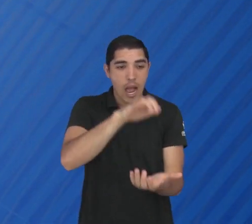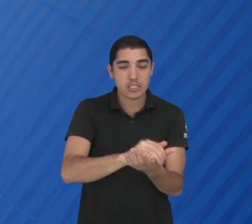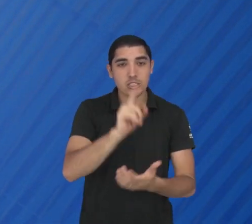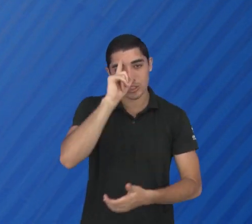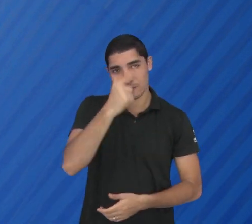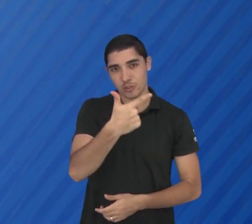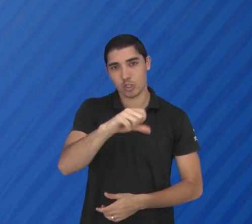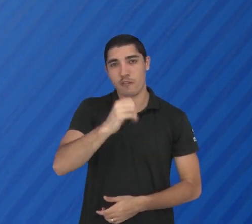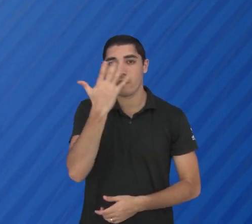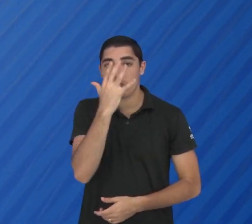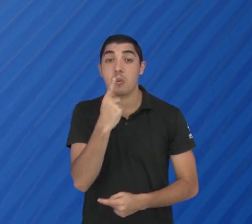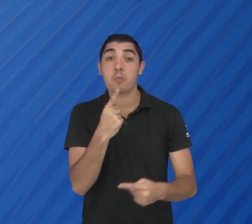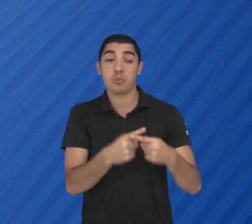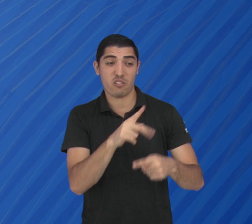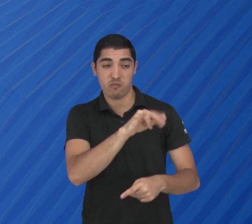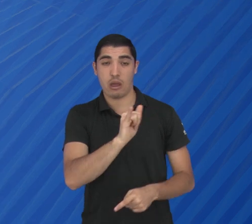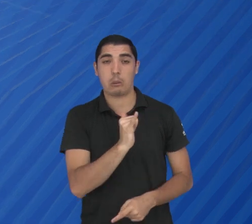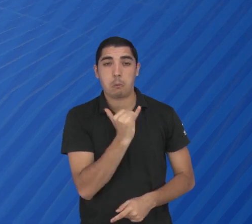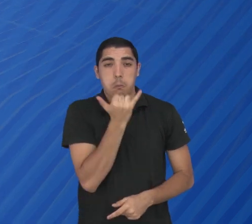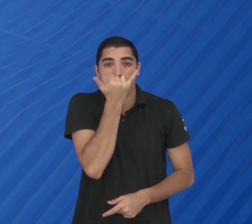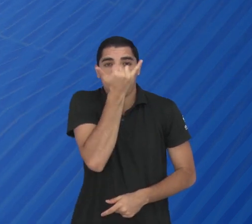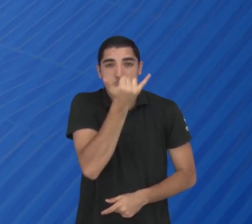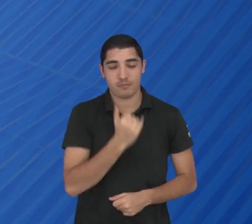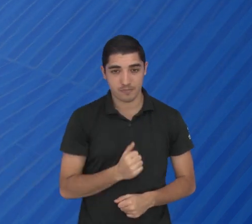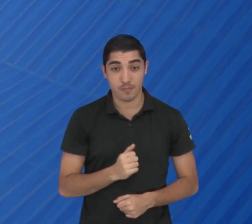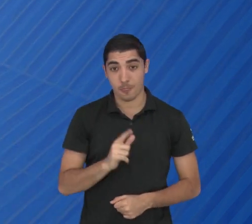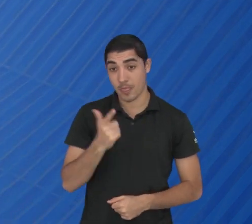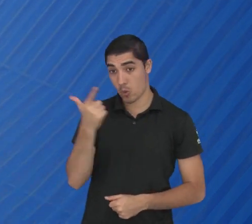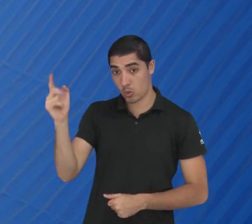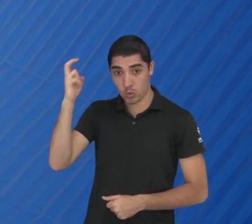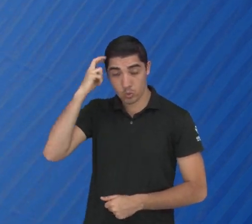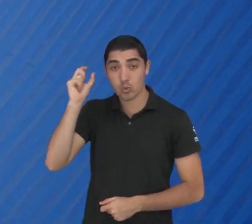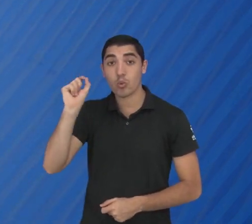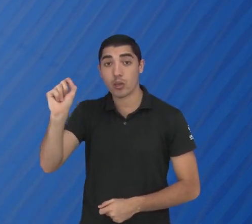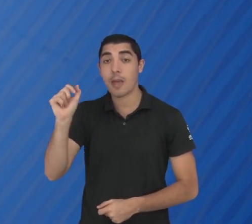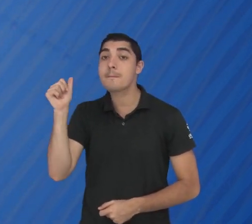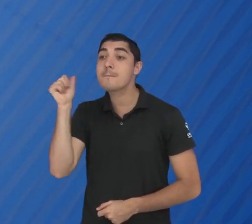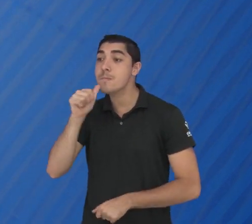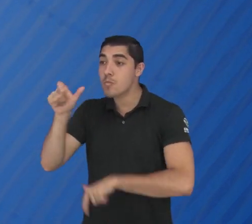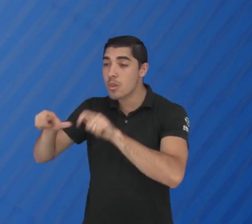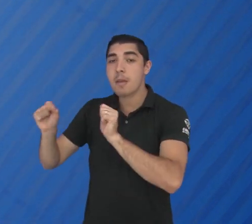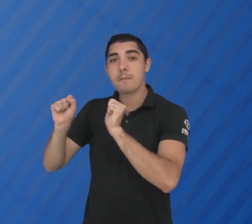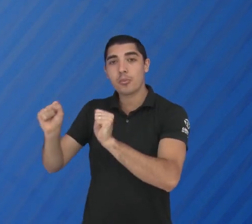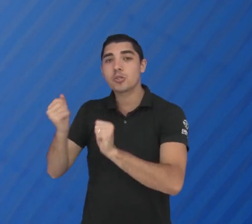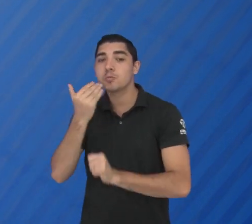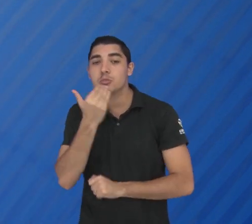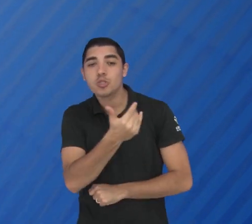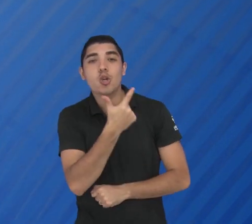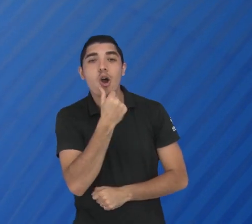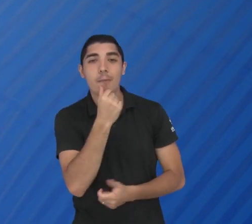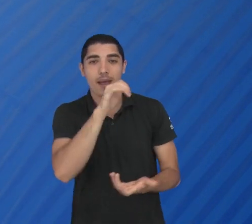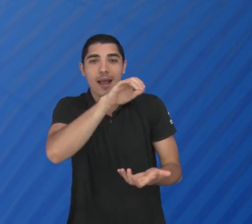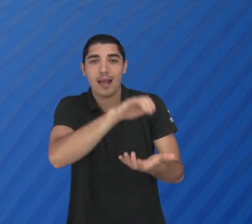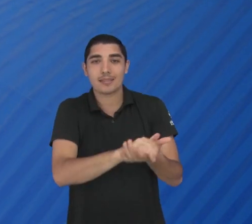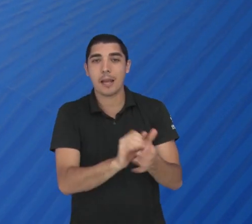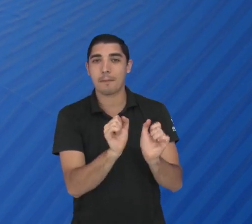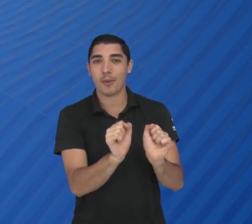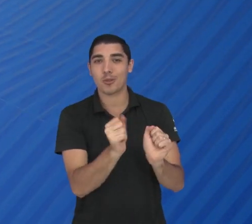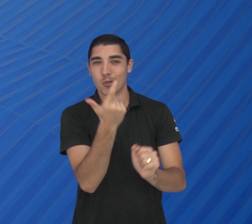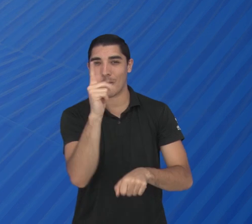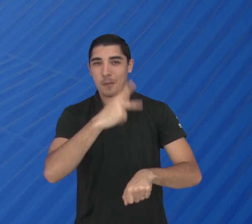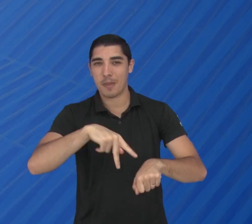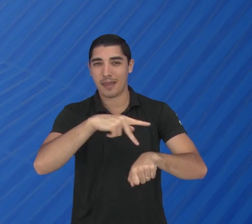casar no dia 29 de fevereiro por acreditarem que traria azar. Já para algumas culturas, na data, as mulheres poderiam pedir os homens